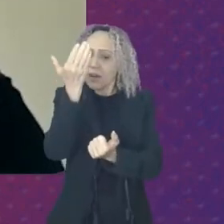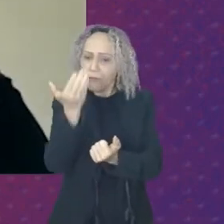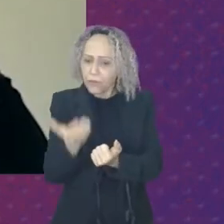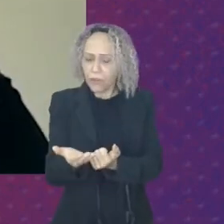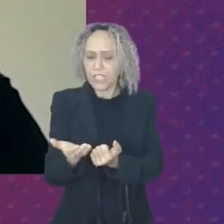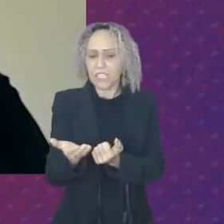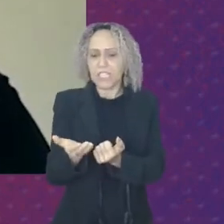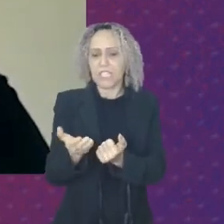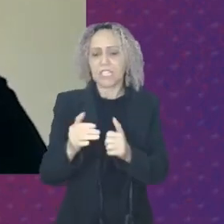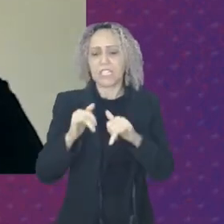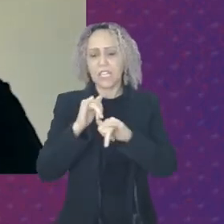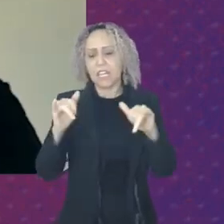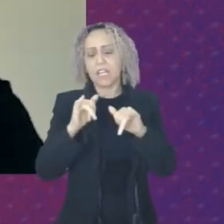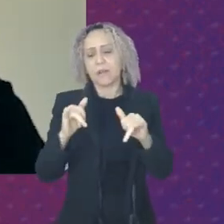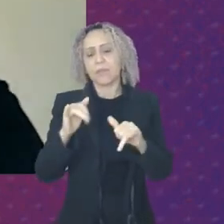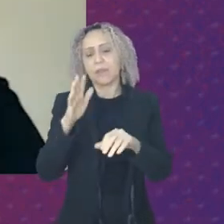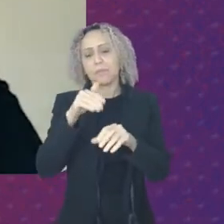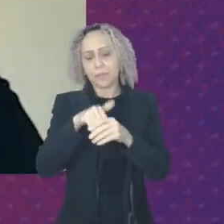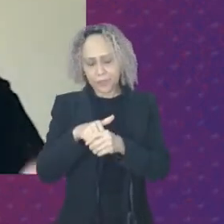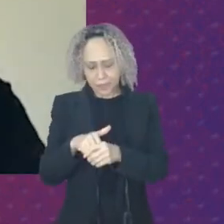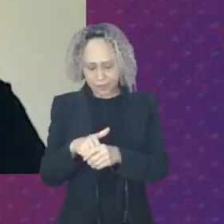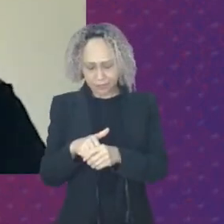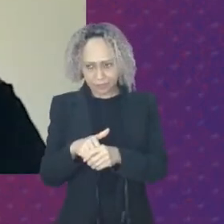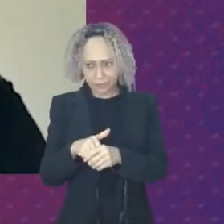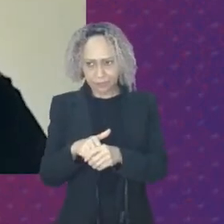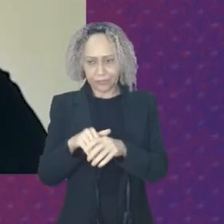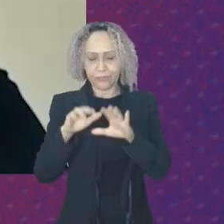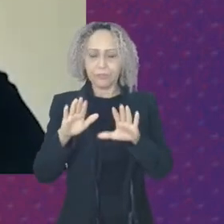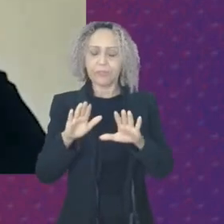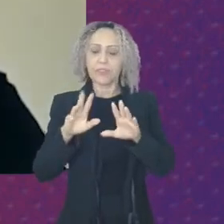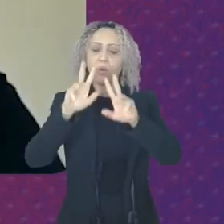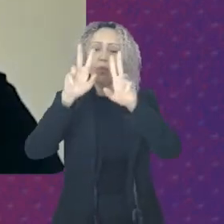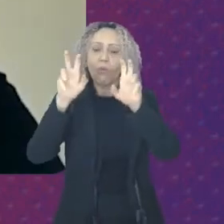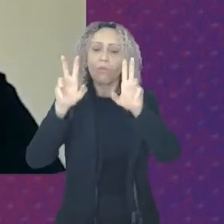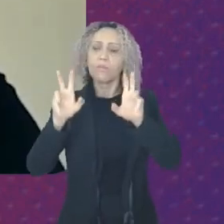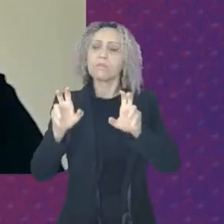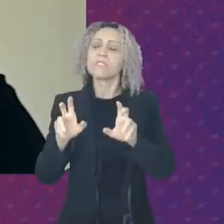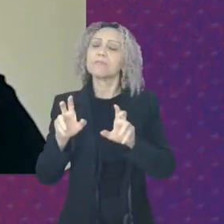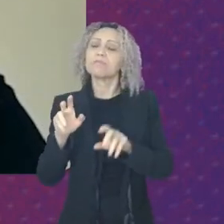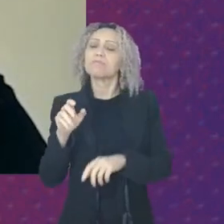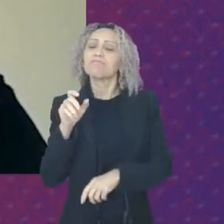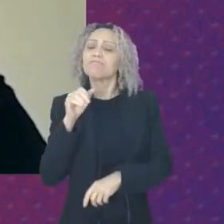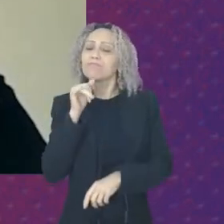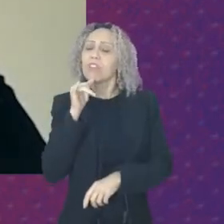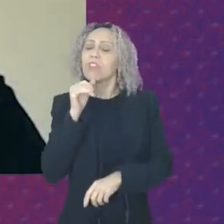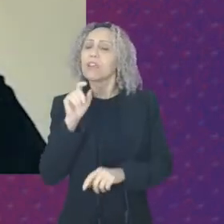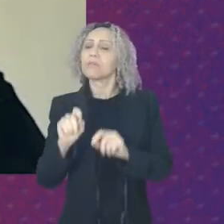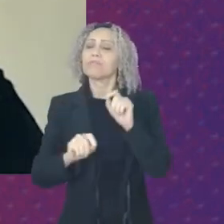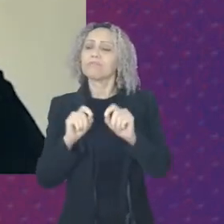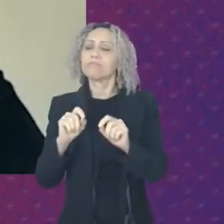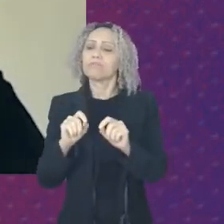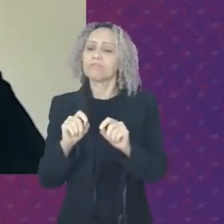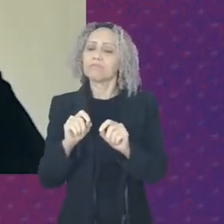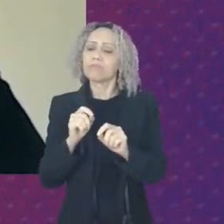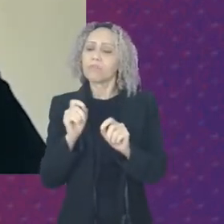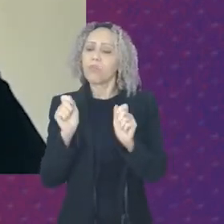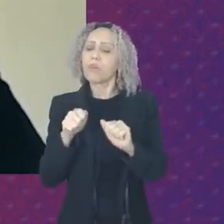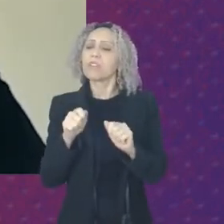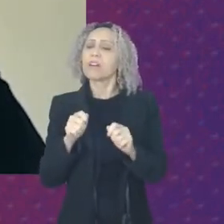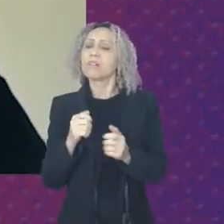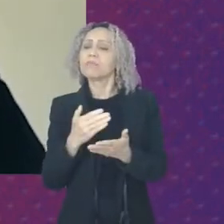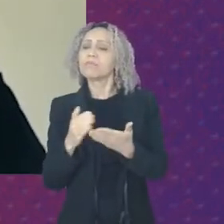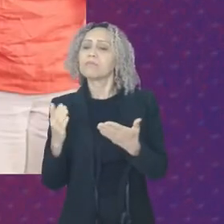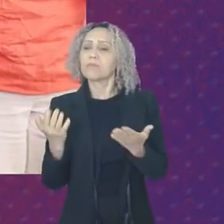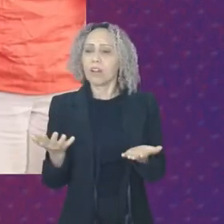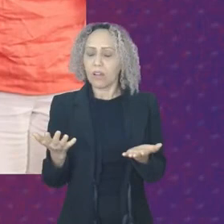construção política. A gente pode pegar inúmeros temas como exemplo, mas acho que podemos começar falando